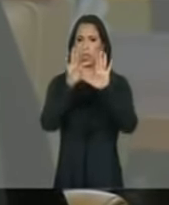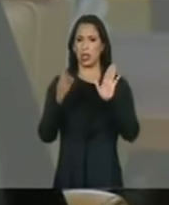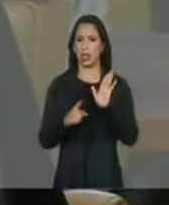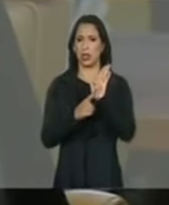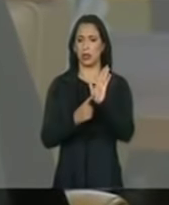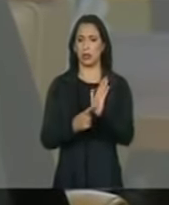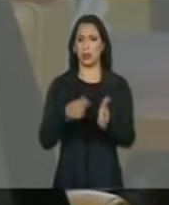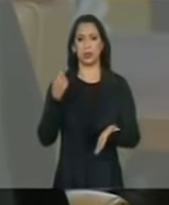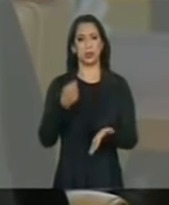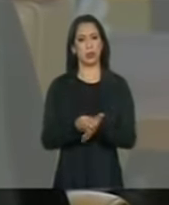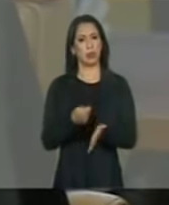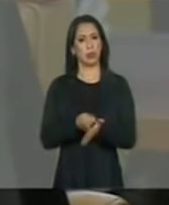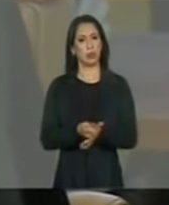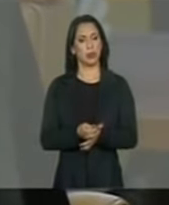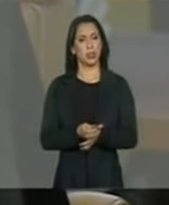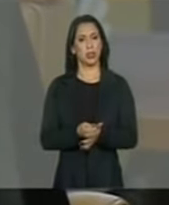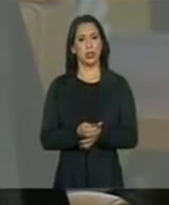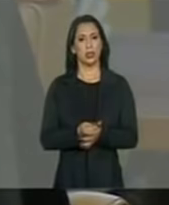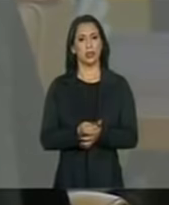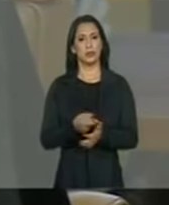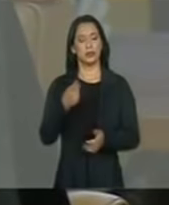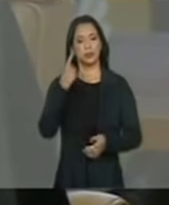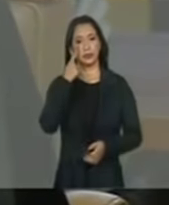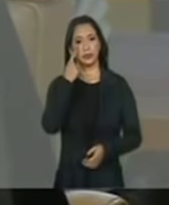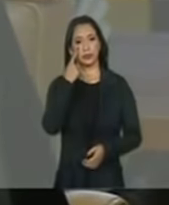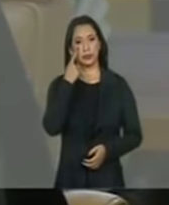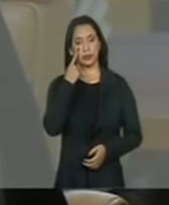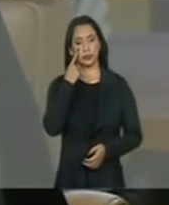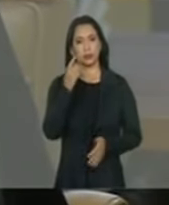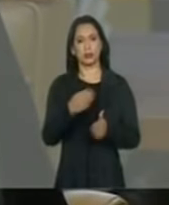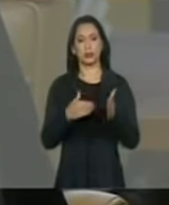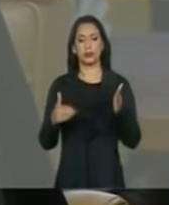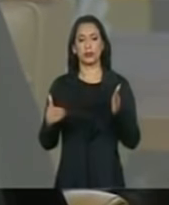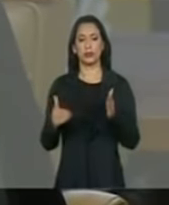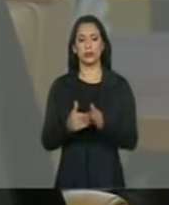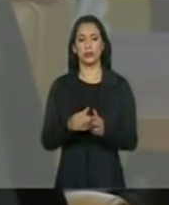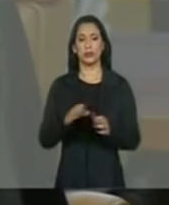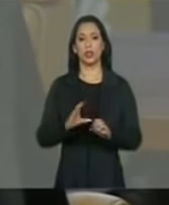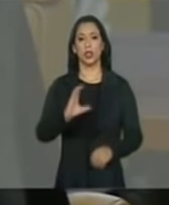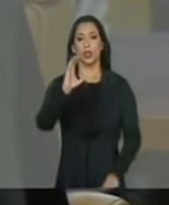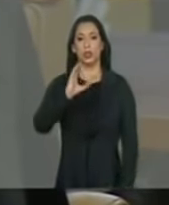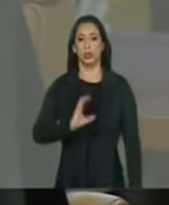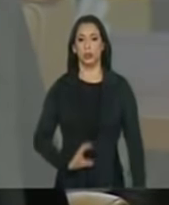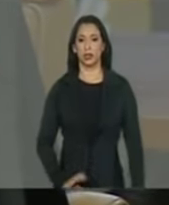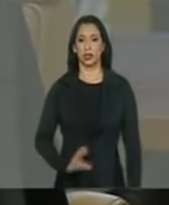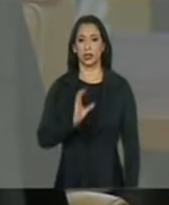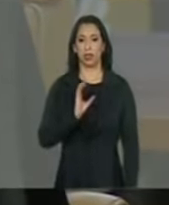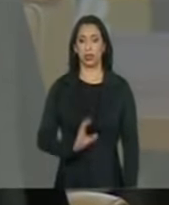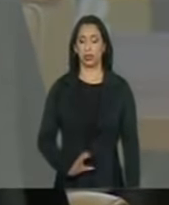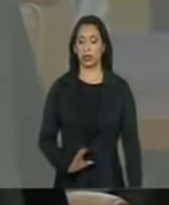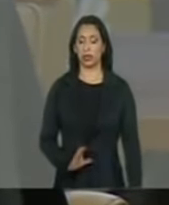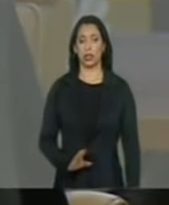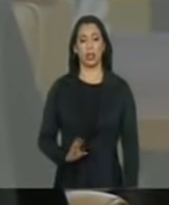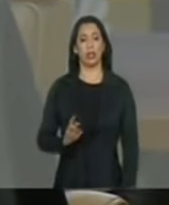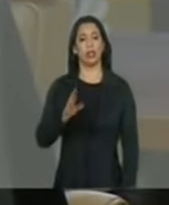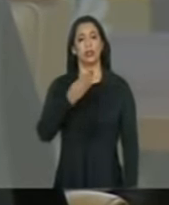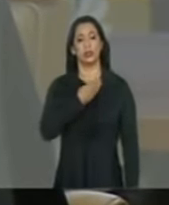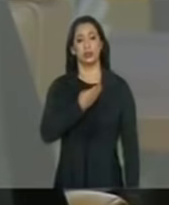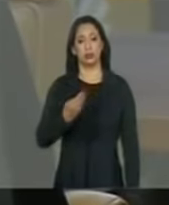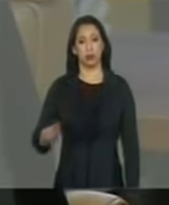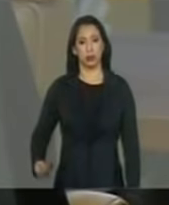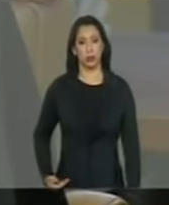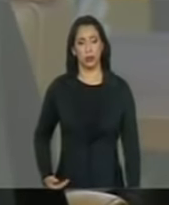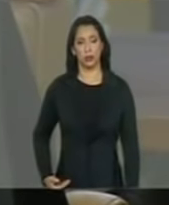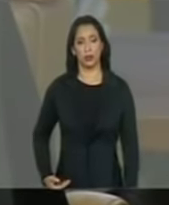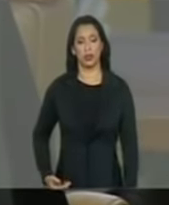obrigação cuja observância impõe se a todos os cidadãos desta república que não tolera com o